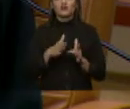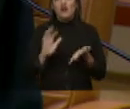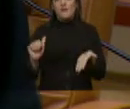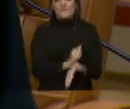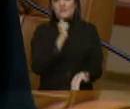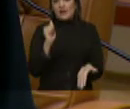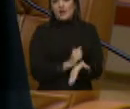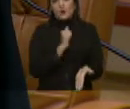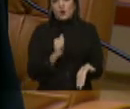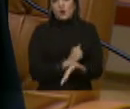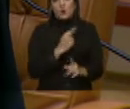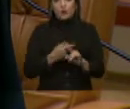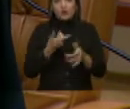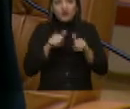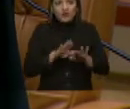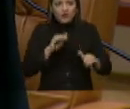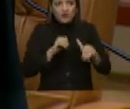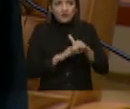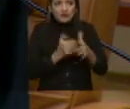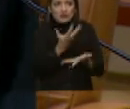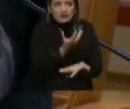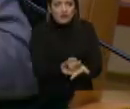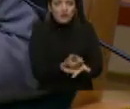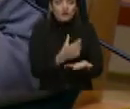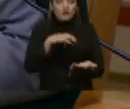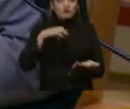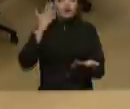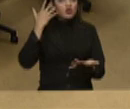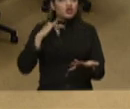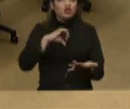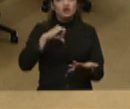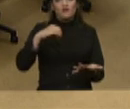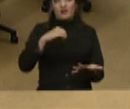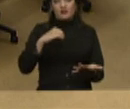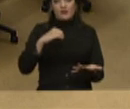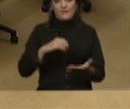em 90 dias essa informação por favor